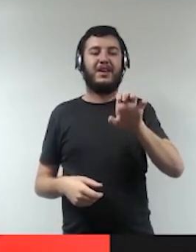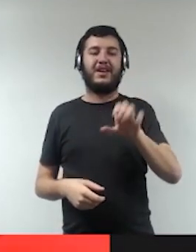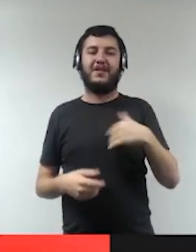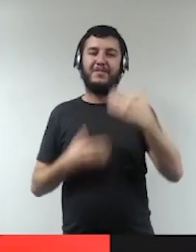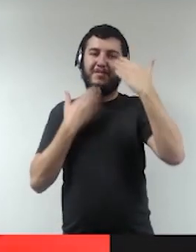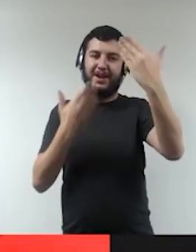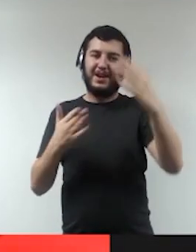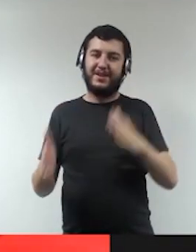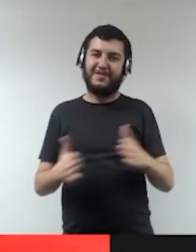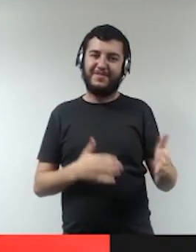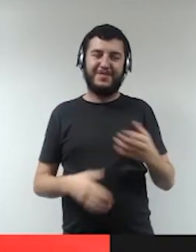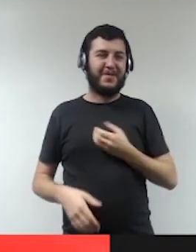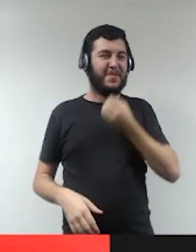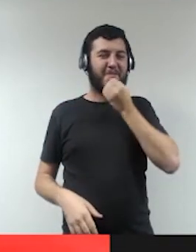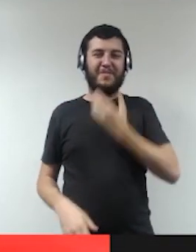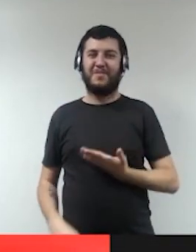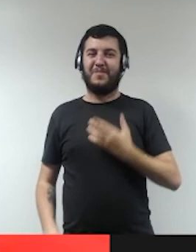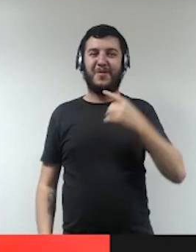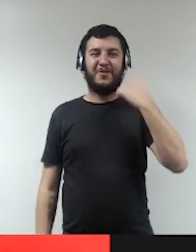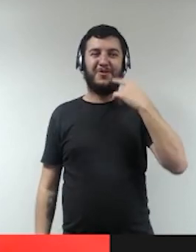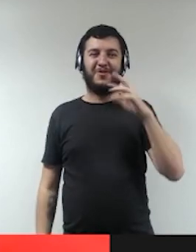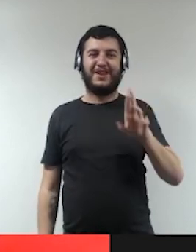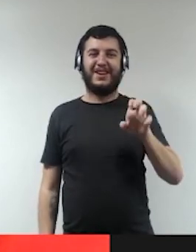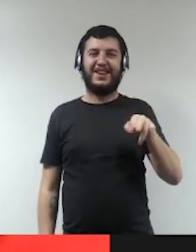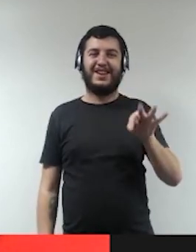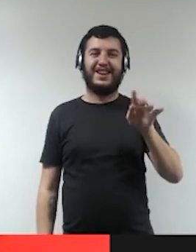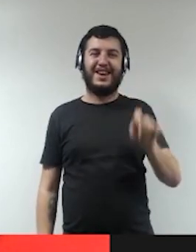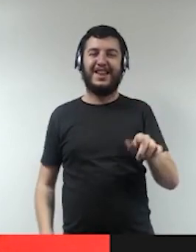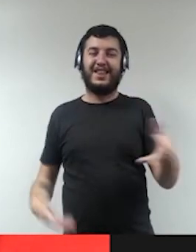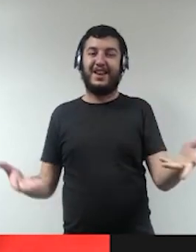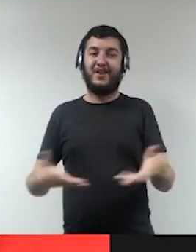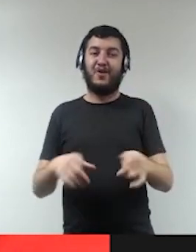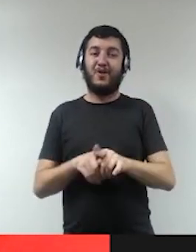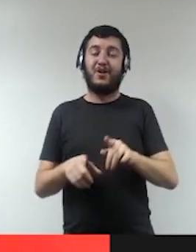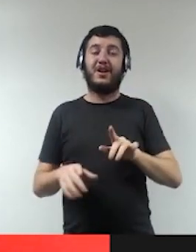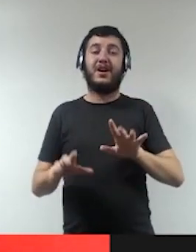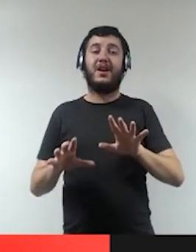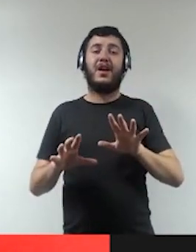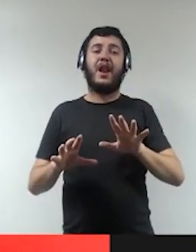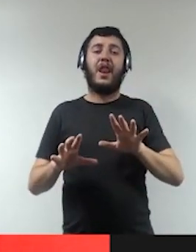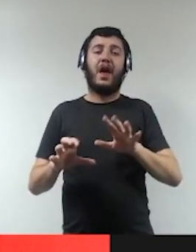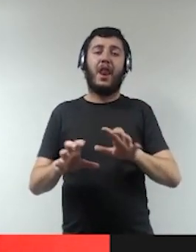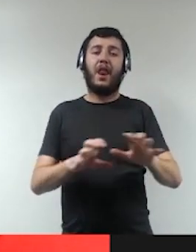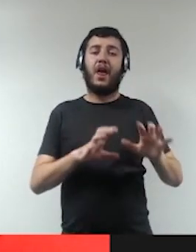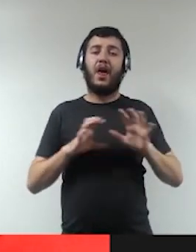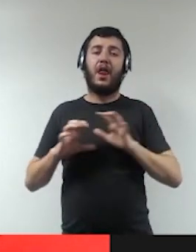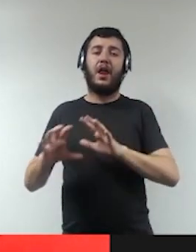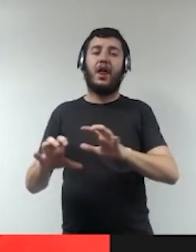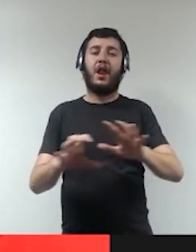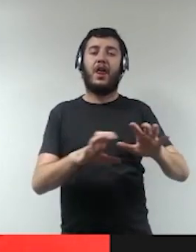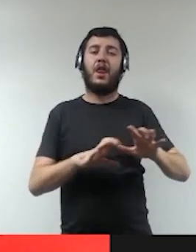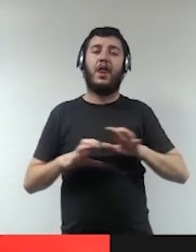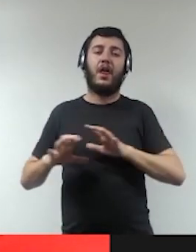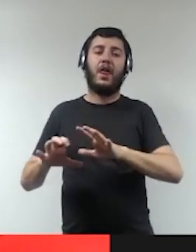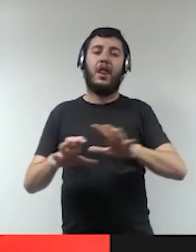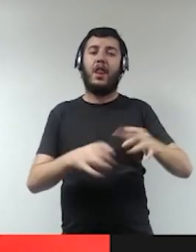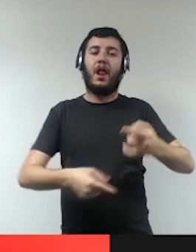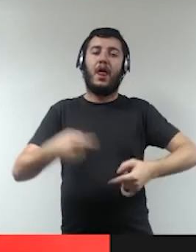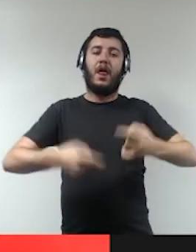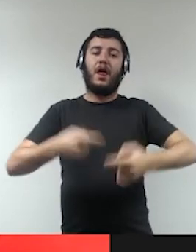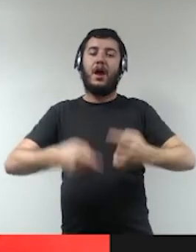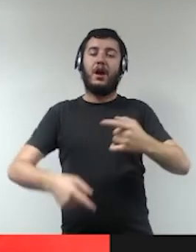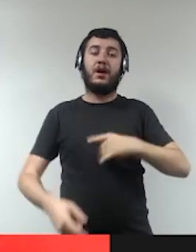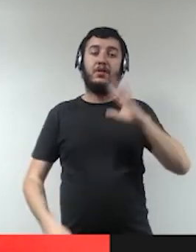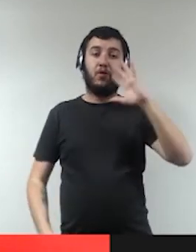doutora Renata. Realmente, a solução administrativa dos conflitos seria uma excelente saída se ficar como